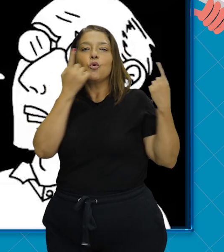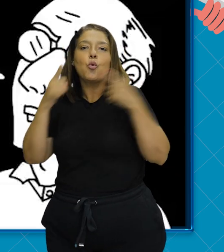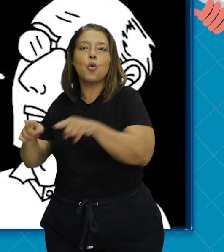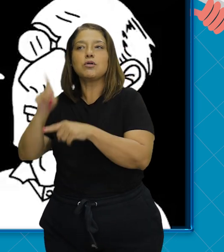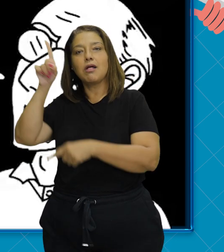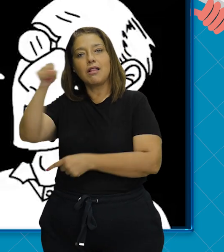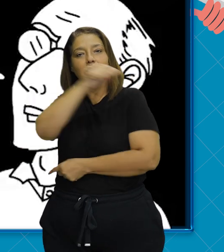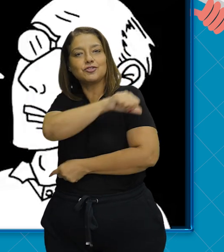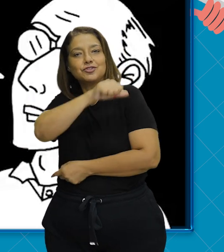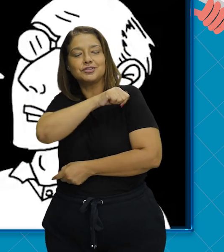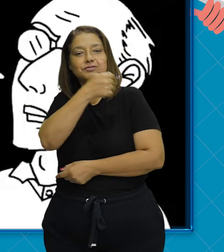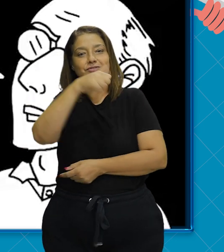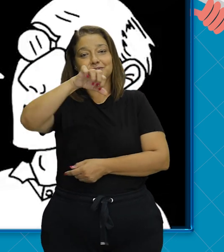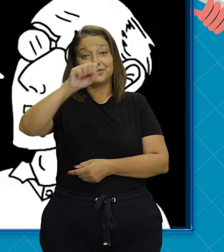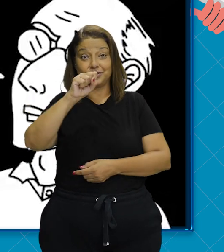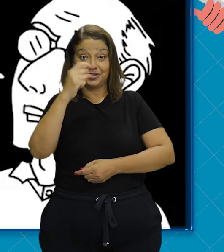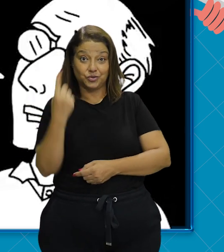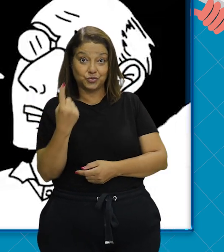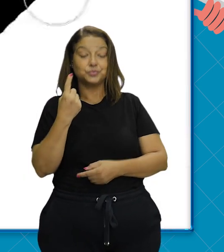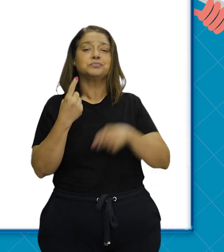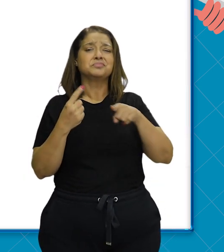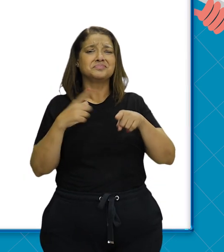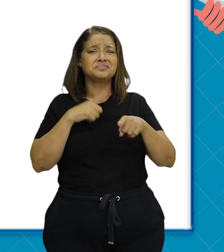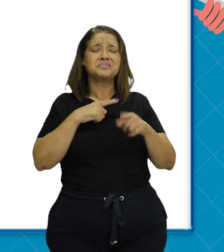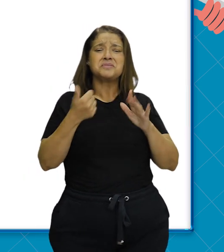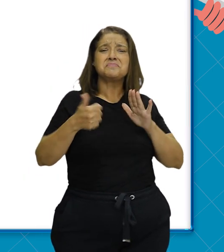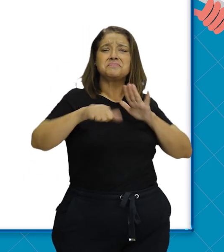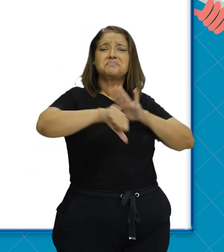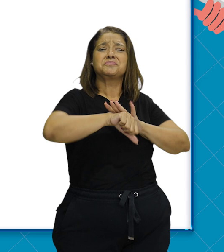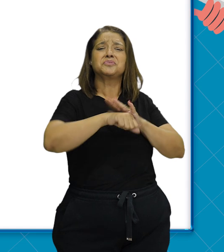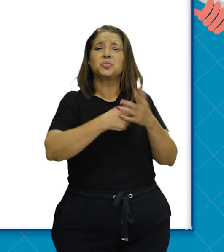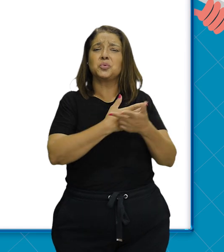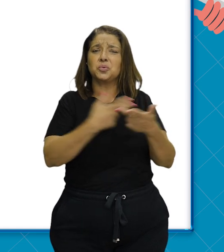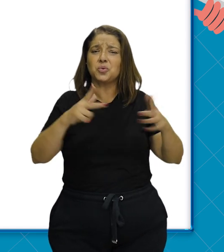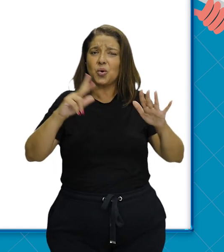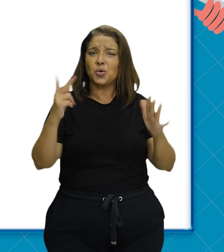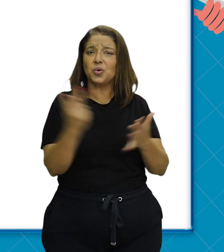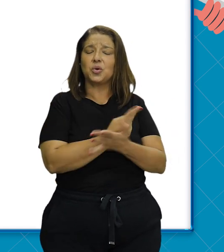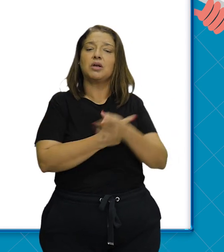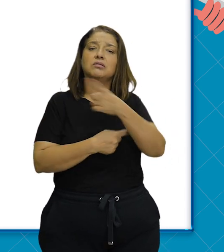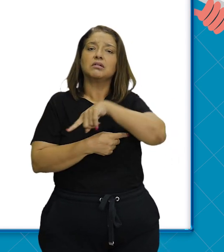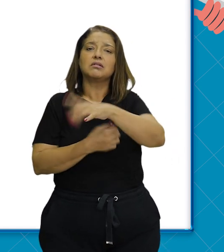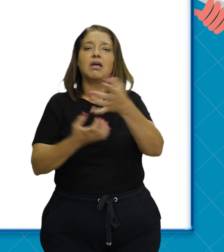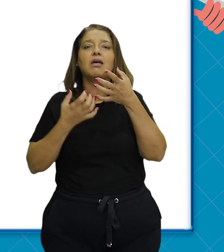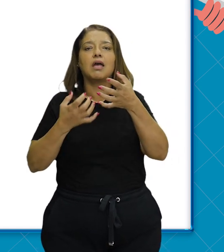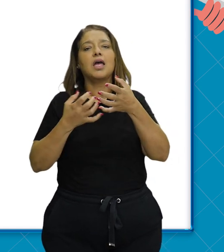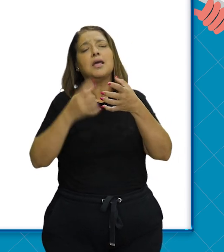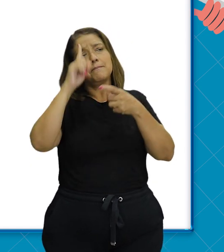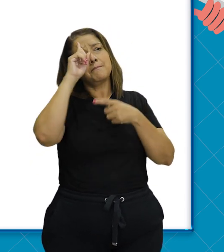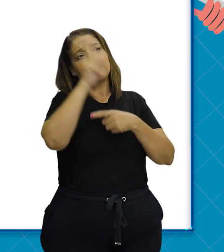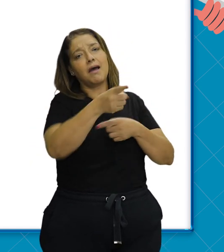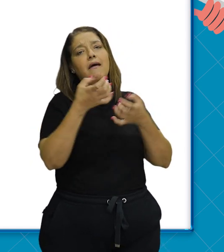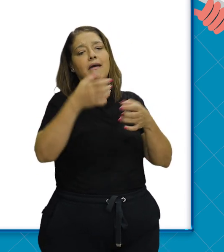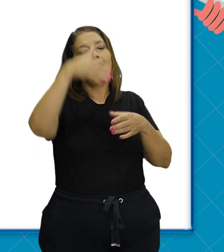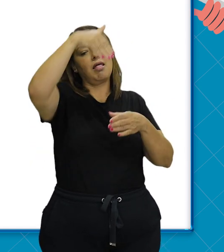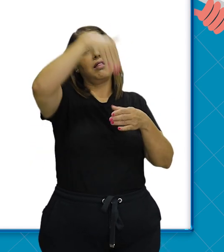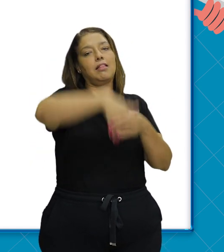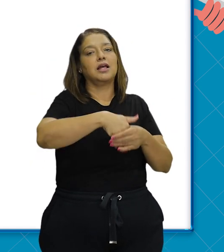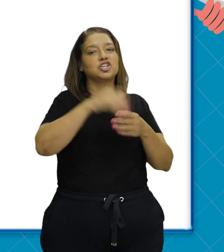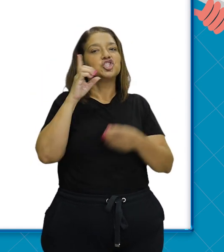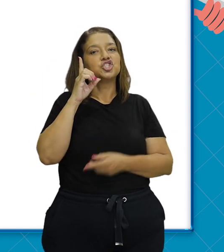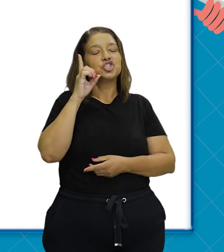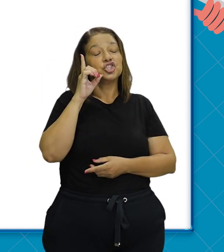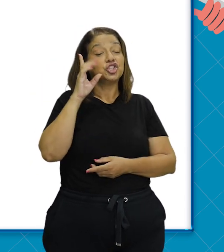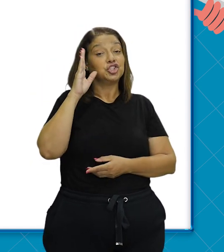Rio de Janeiro. Após tantas crises, o povo decidiu ir às ruas e protestar por eleições diretas para presidente.